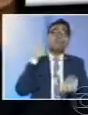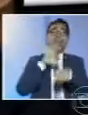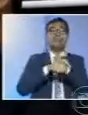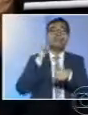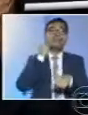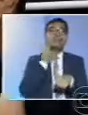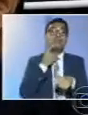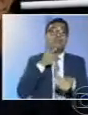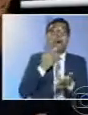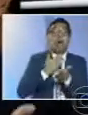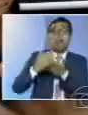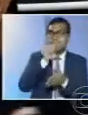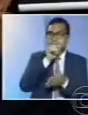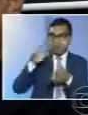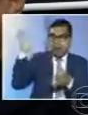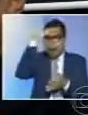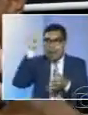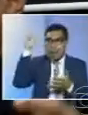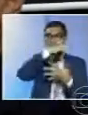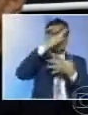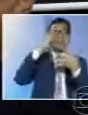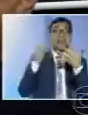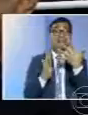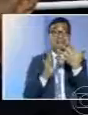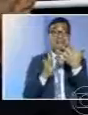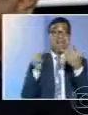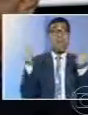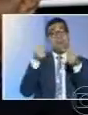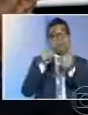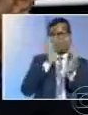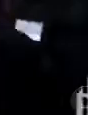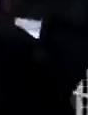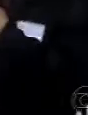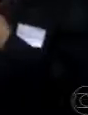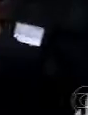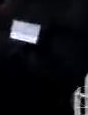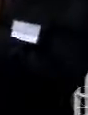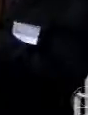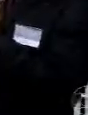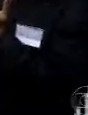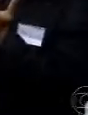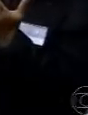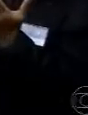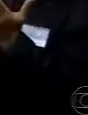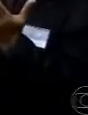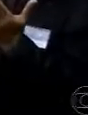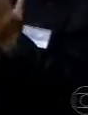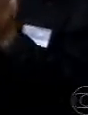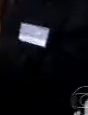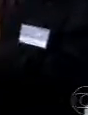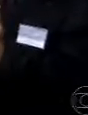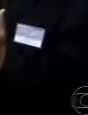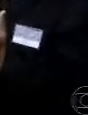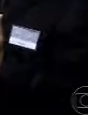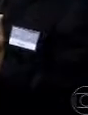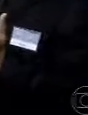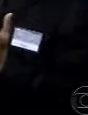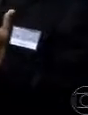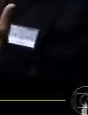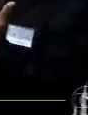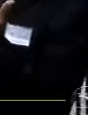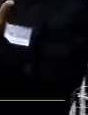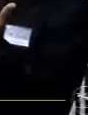e foi alfabetizado em libras, a língua brasileira de sinais. No passado, ele se lembra de um amigo dele que tinha a